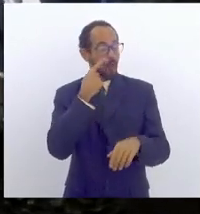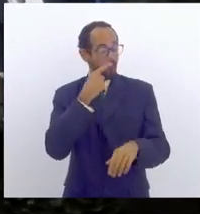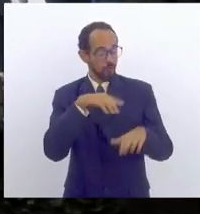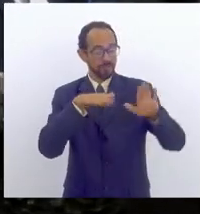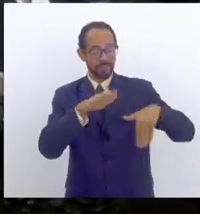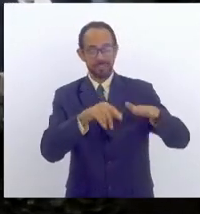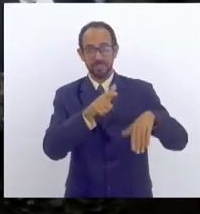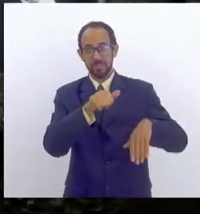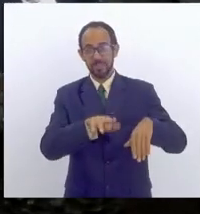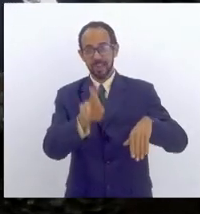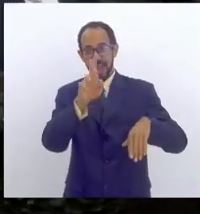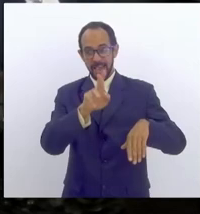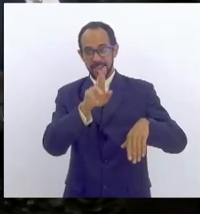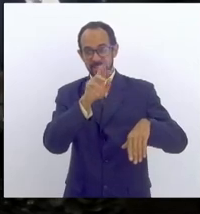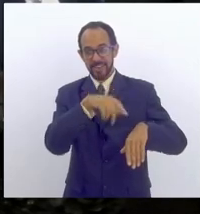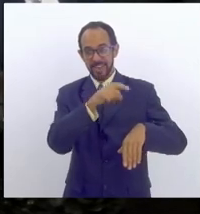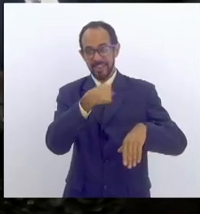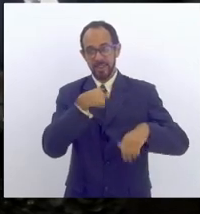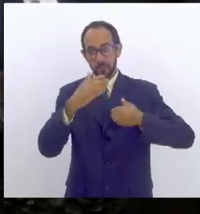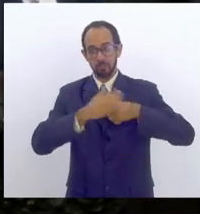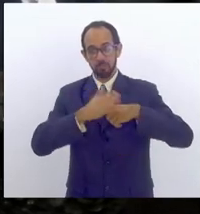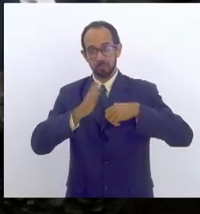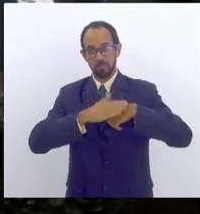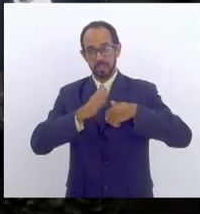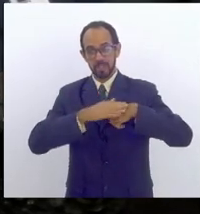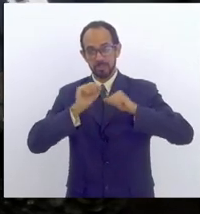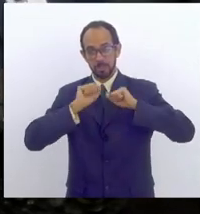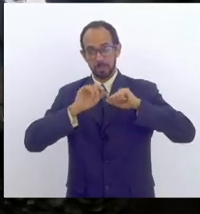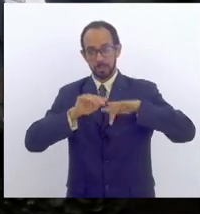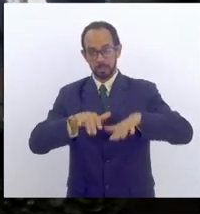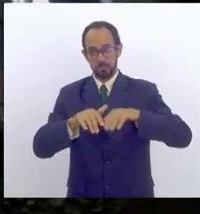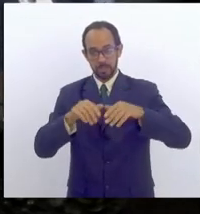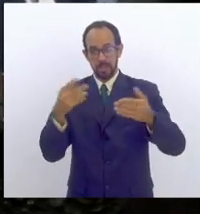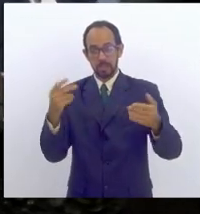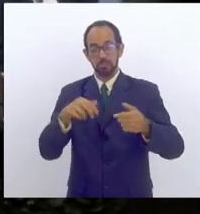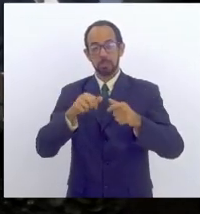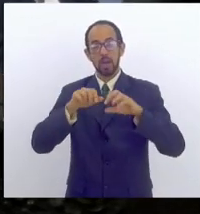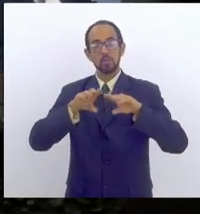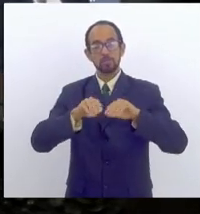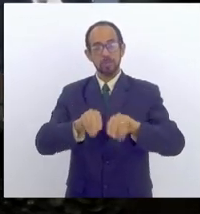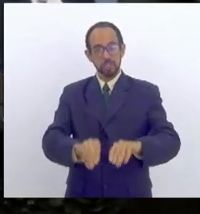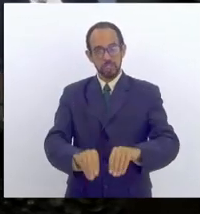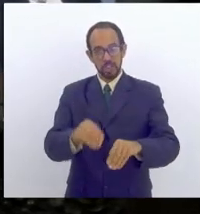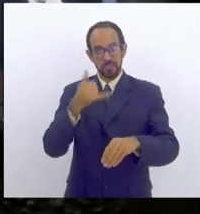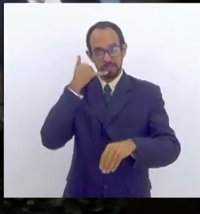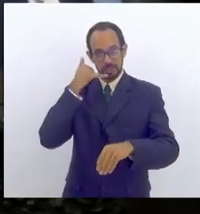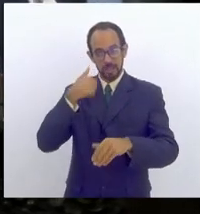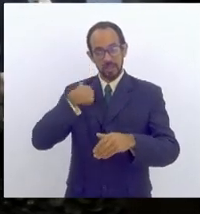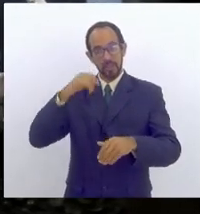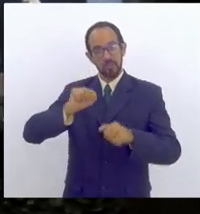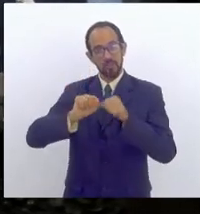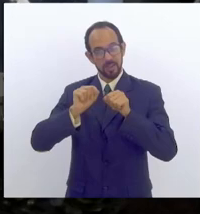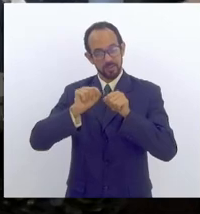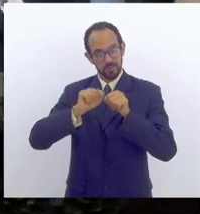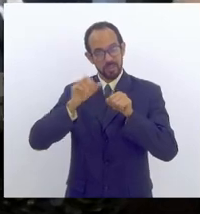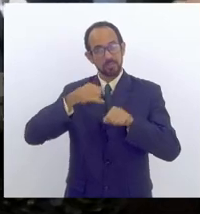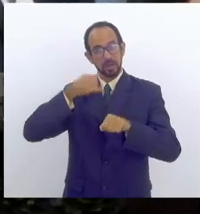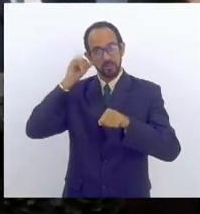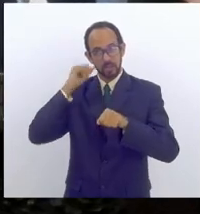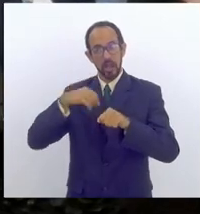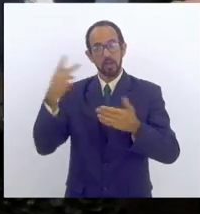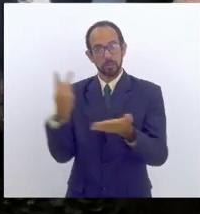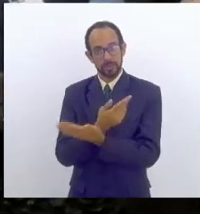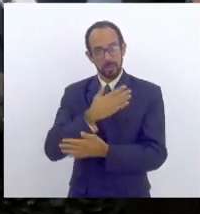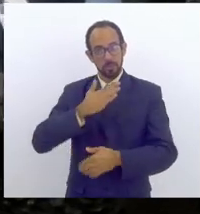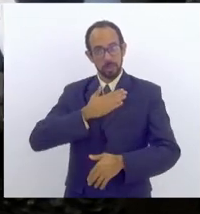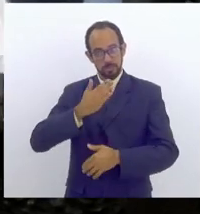próprio, na pandemia, de tanto mexer no celular, fiquei com LER. Eu que fiz uma lei para prevenir a LER. Isso mostra que